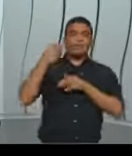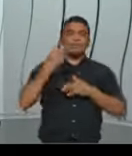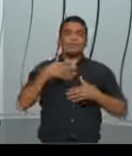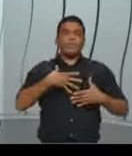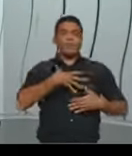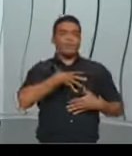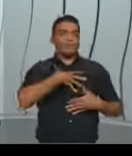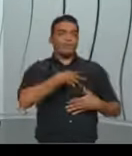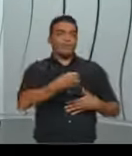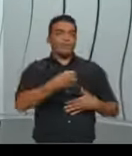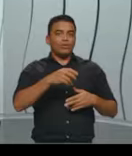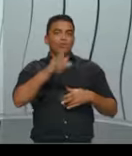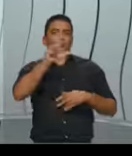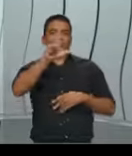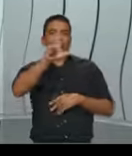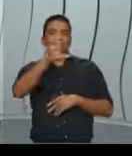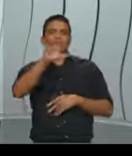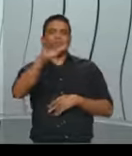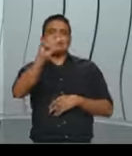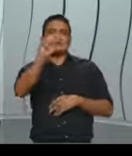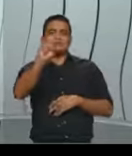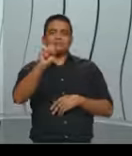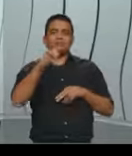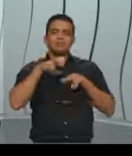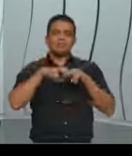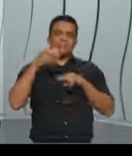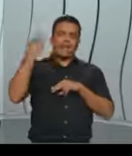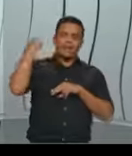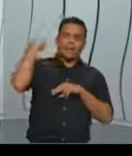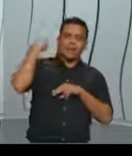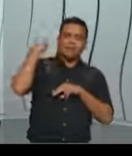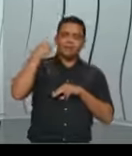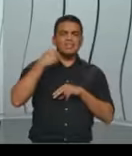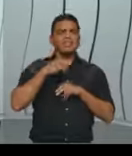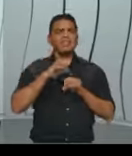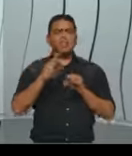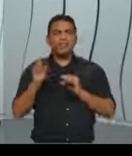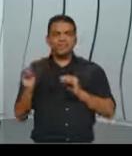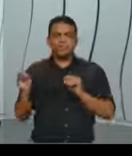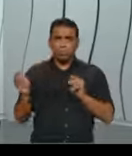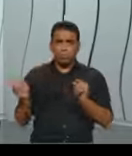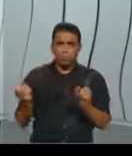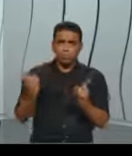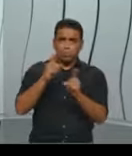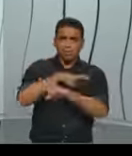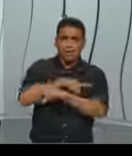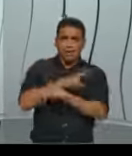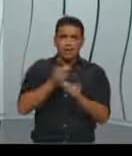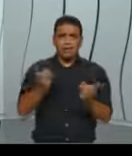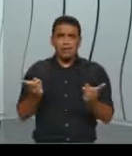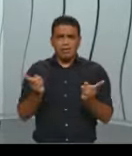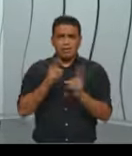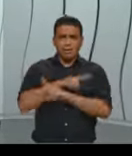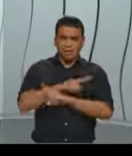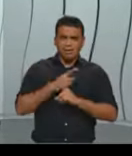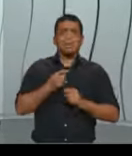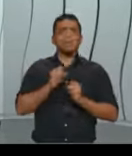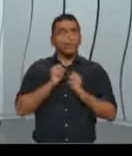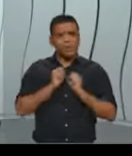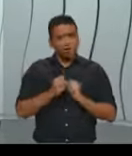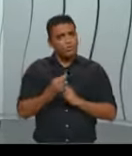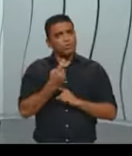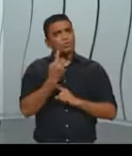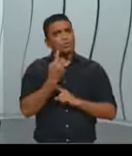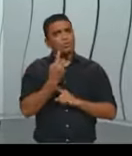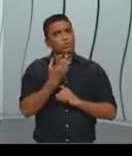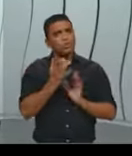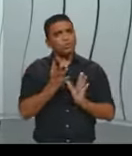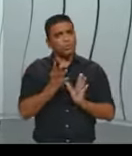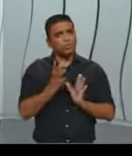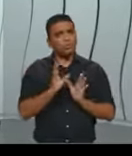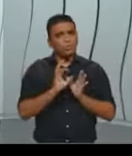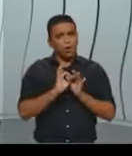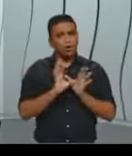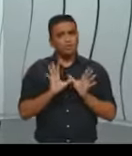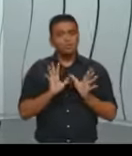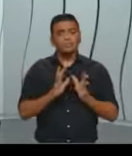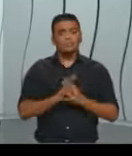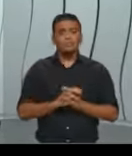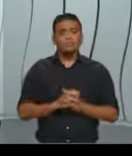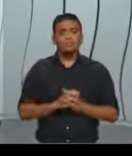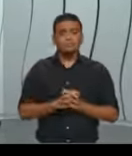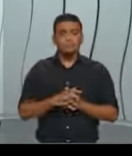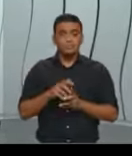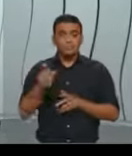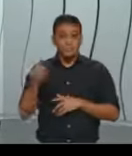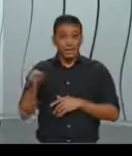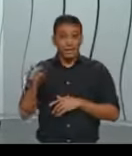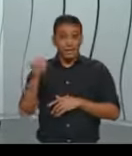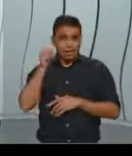dele. Isso pode mudar? Pode. E só uma vez também, né? Não, dá para fazer mais. A minha